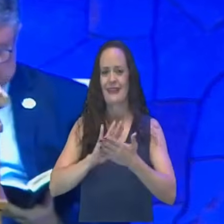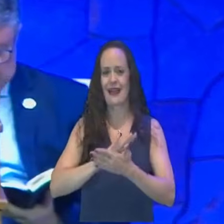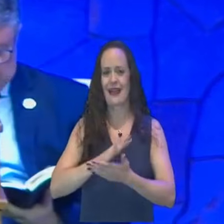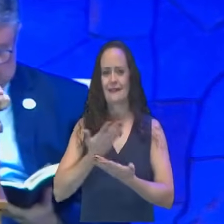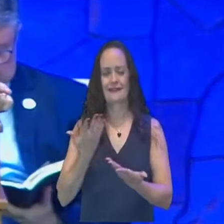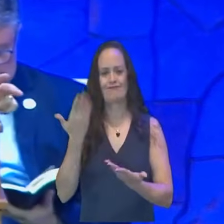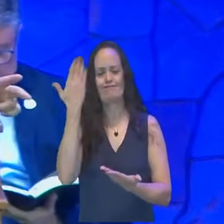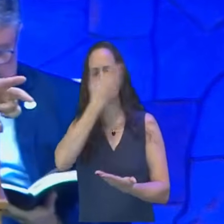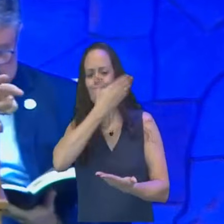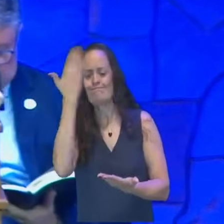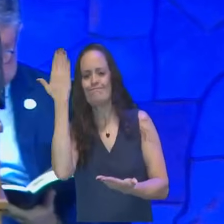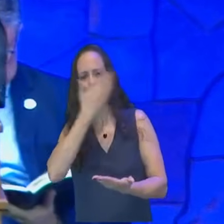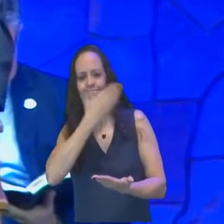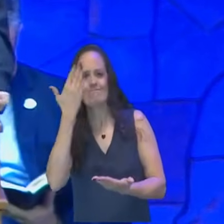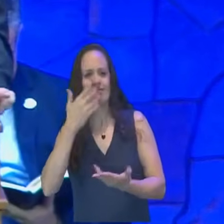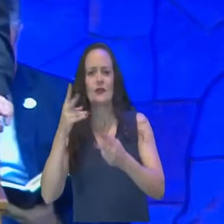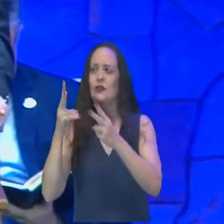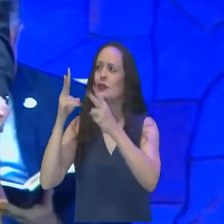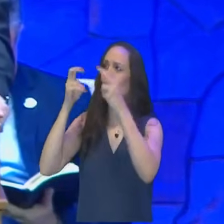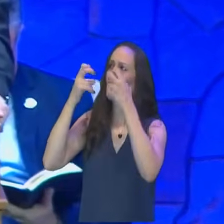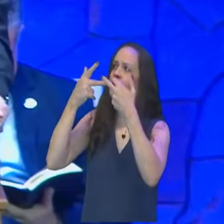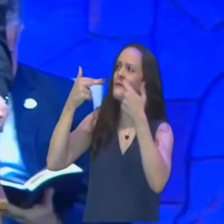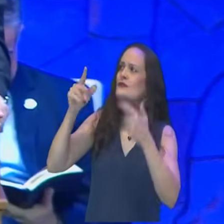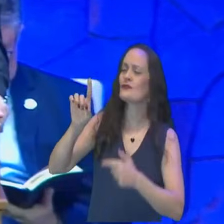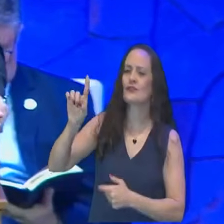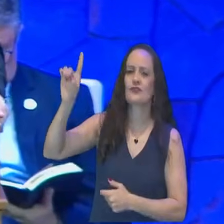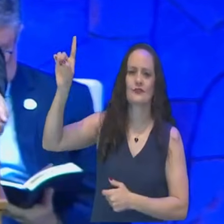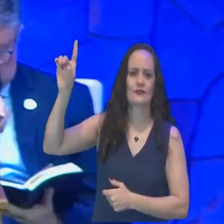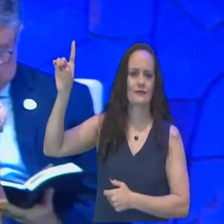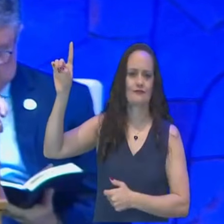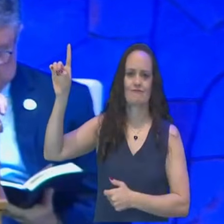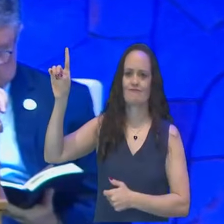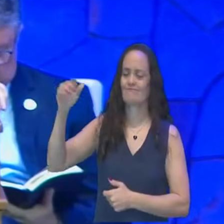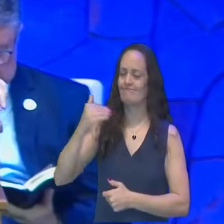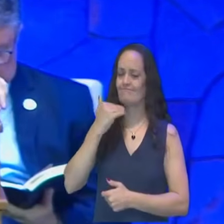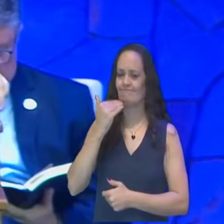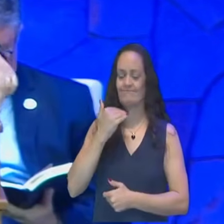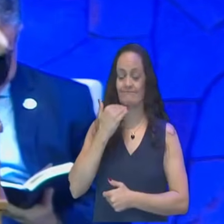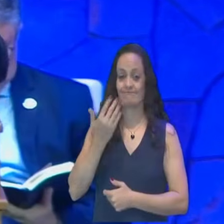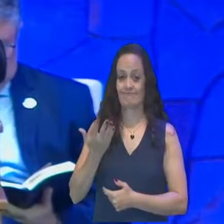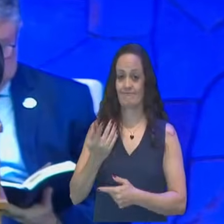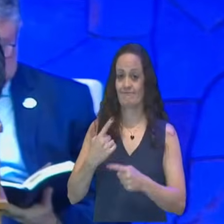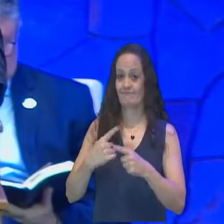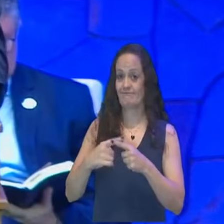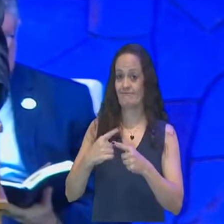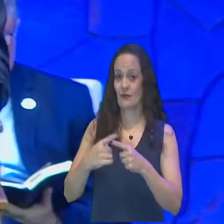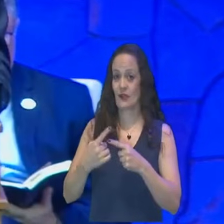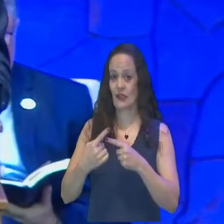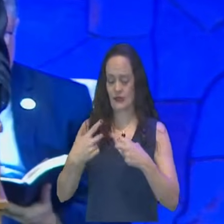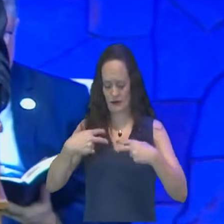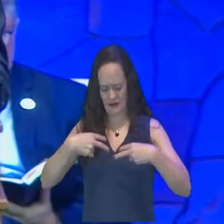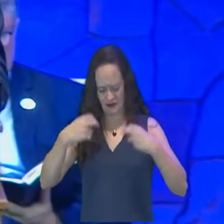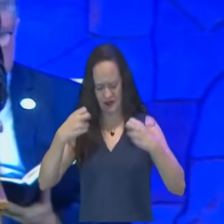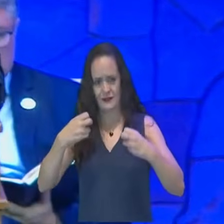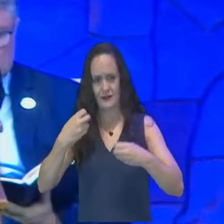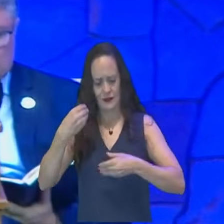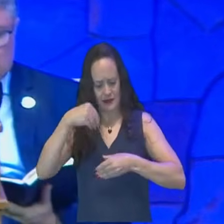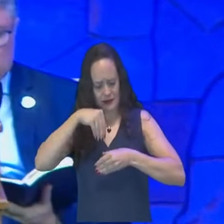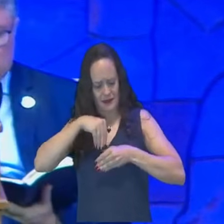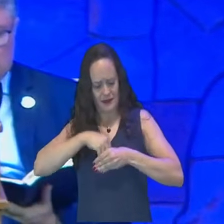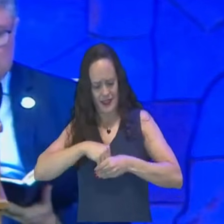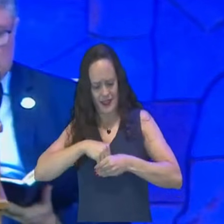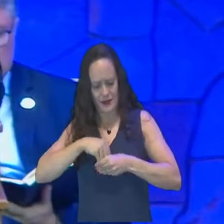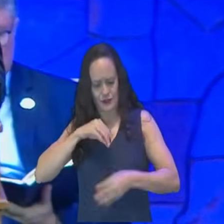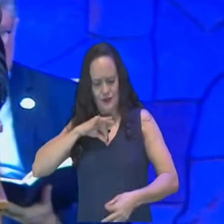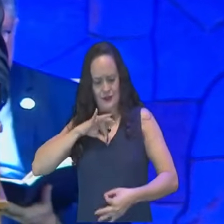uma transição do coração para os olhos. Pois a partir da visão interior, a